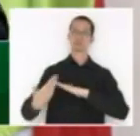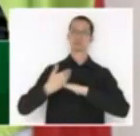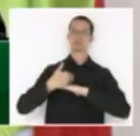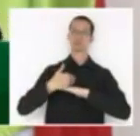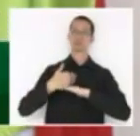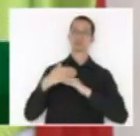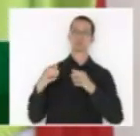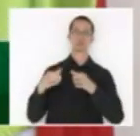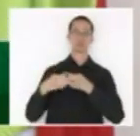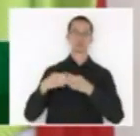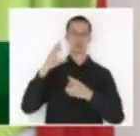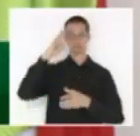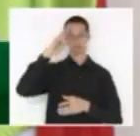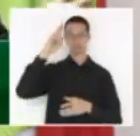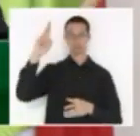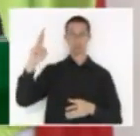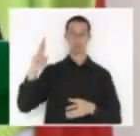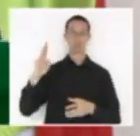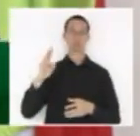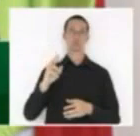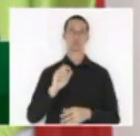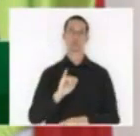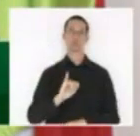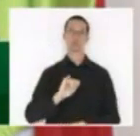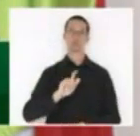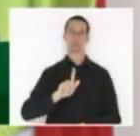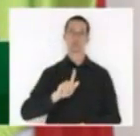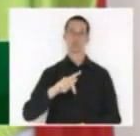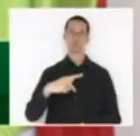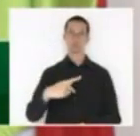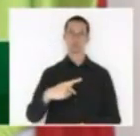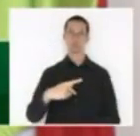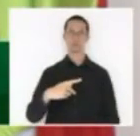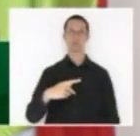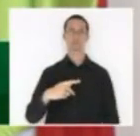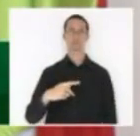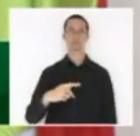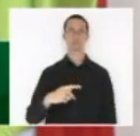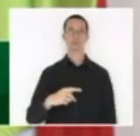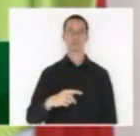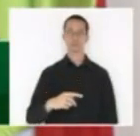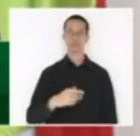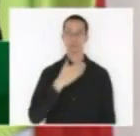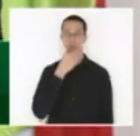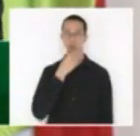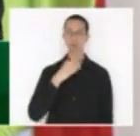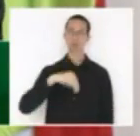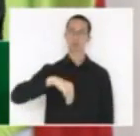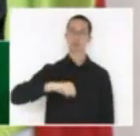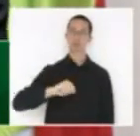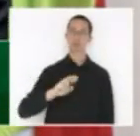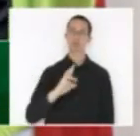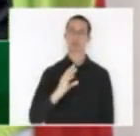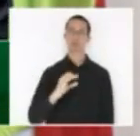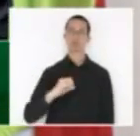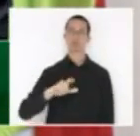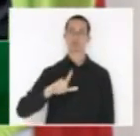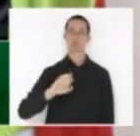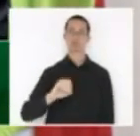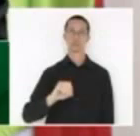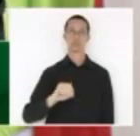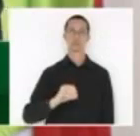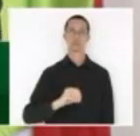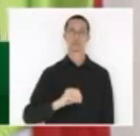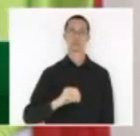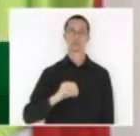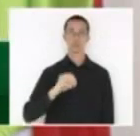do sindicato do IGP, dos papeloscopistas. O Marcelo, o presidente, não veio porque